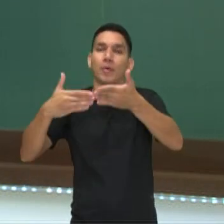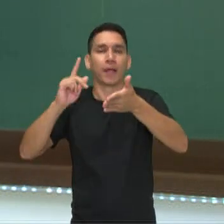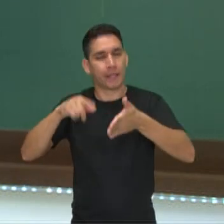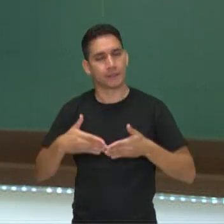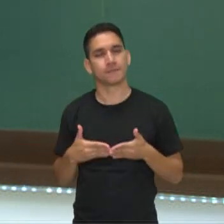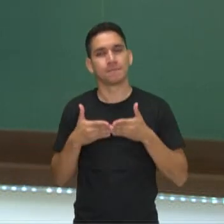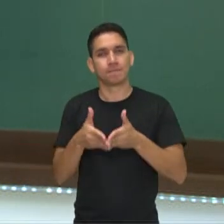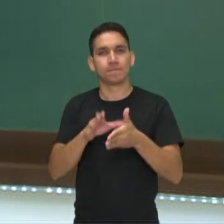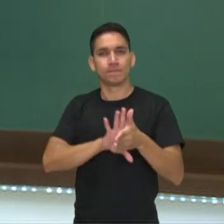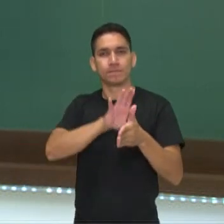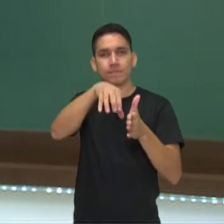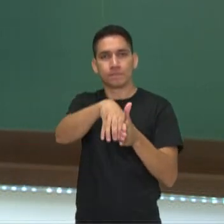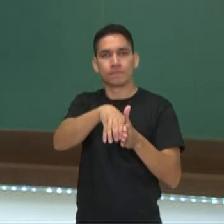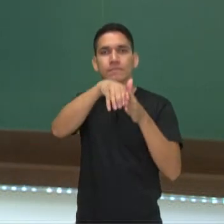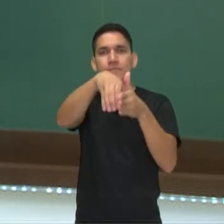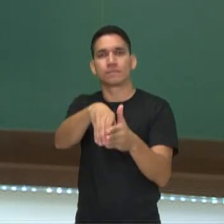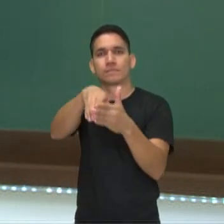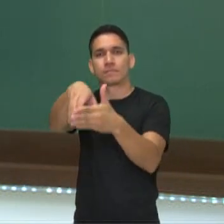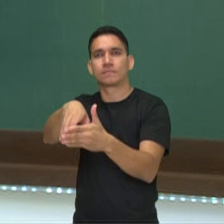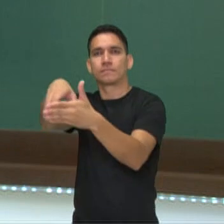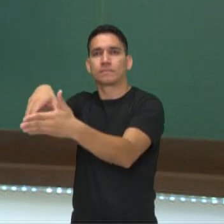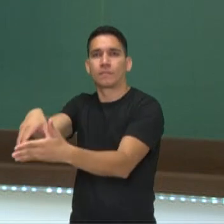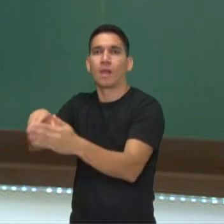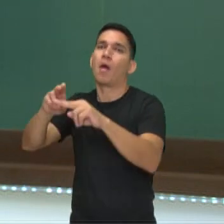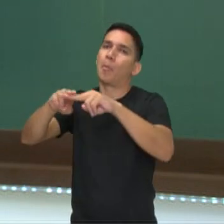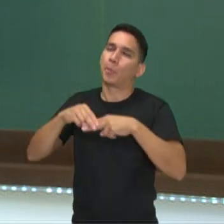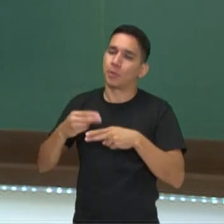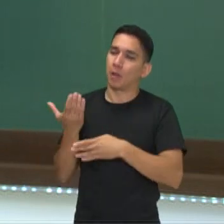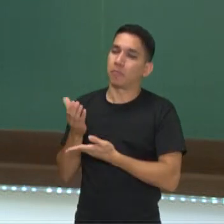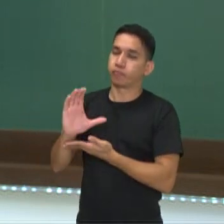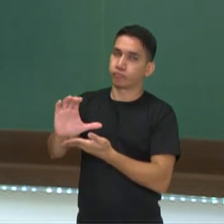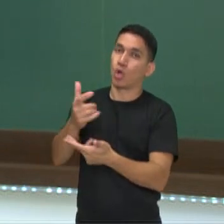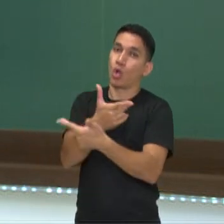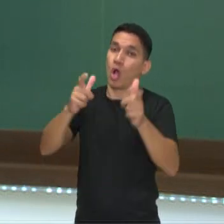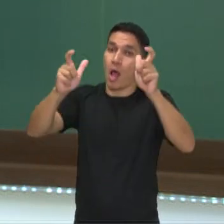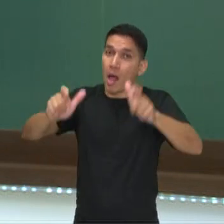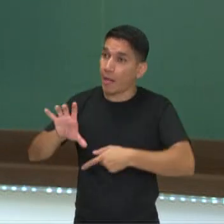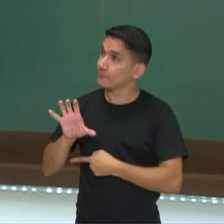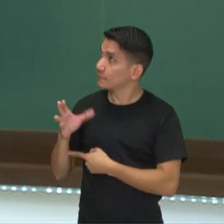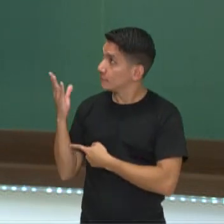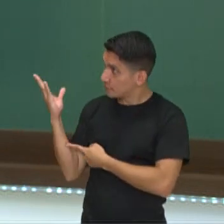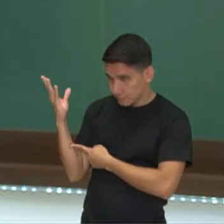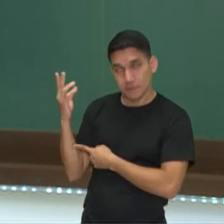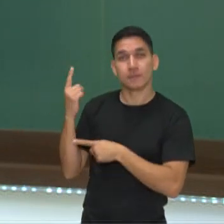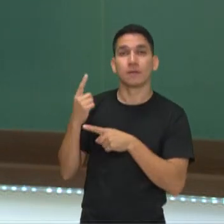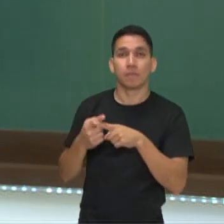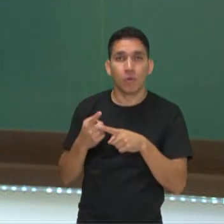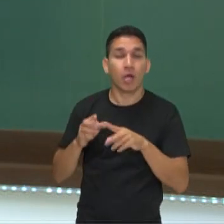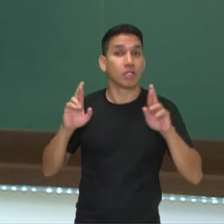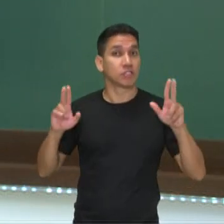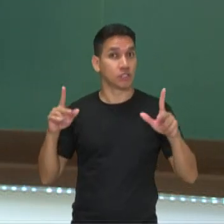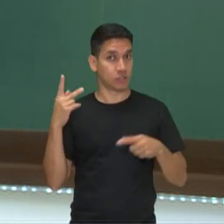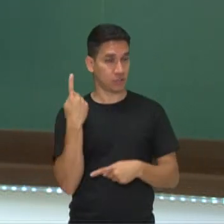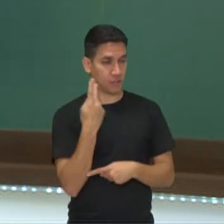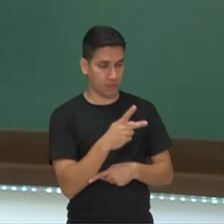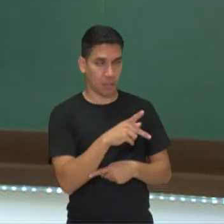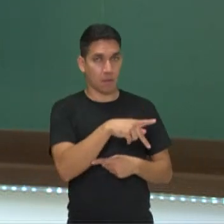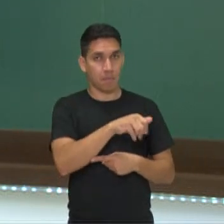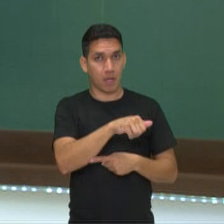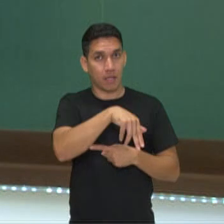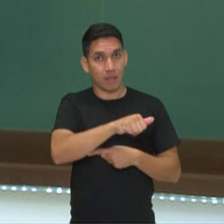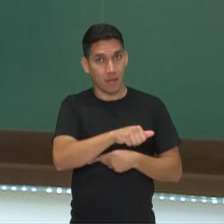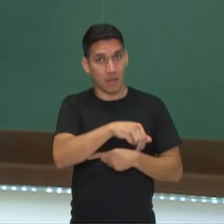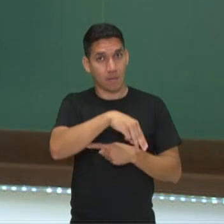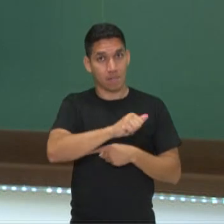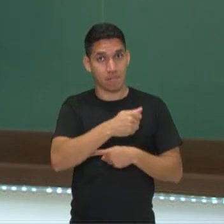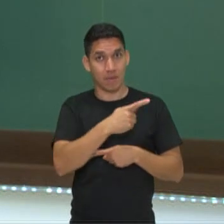tá? Por isso que eles investem tanto em lugares como esse, que é o Canal de Suez. Diferente do Panamá, não tem